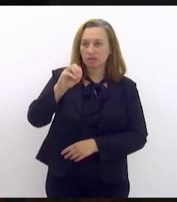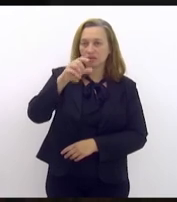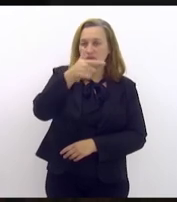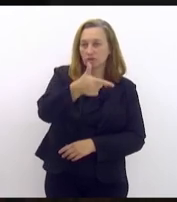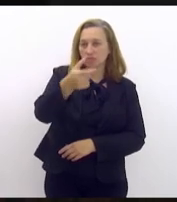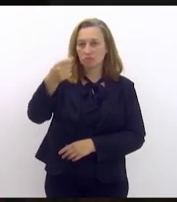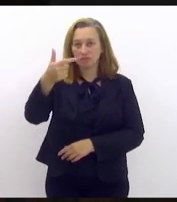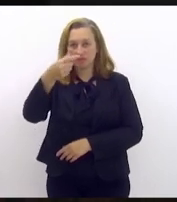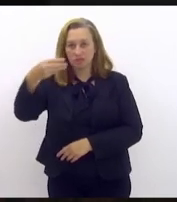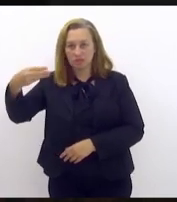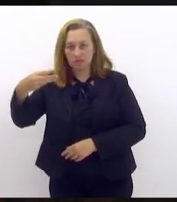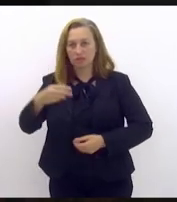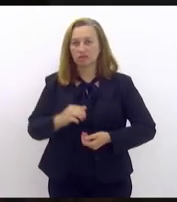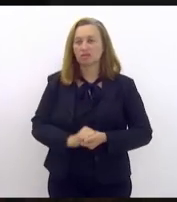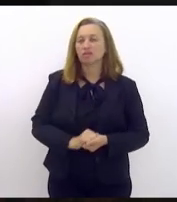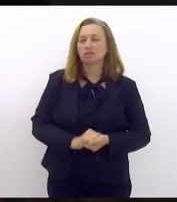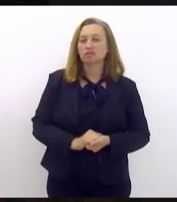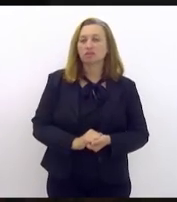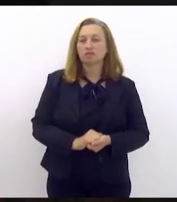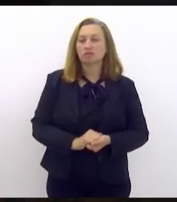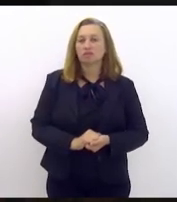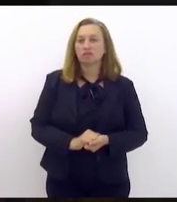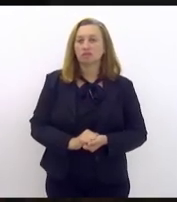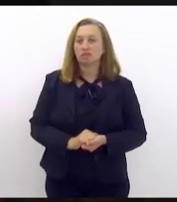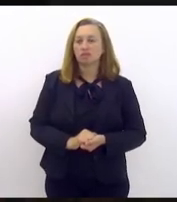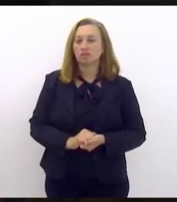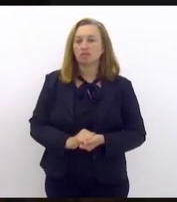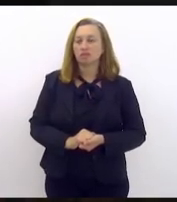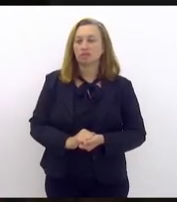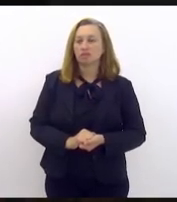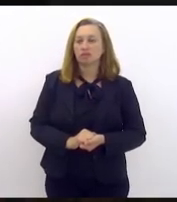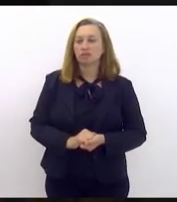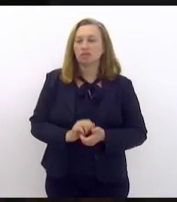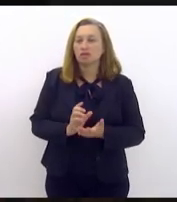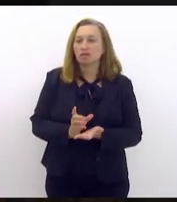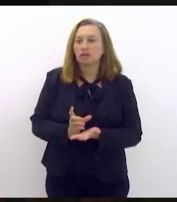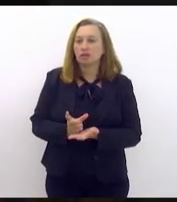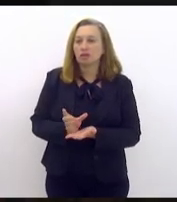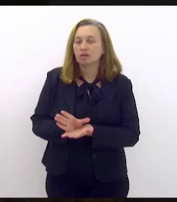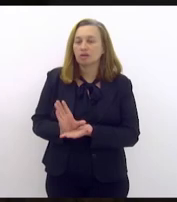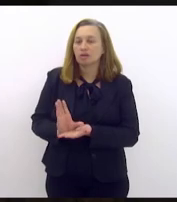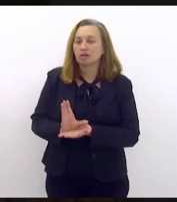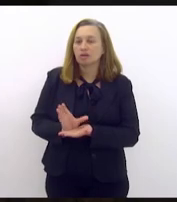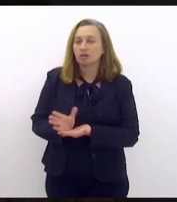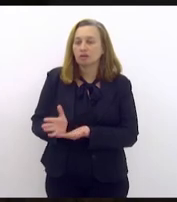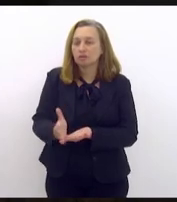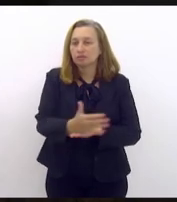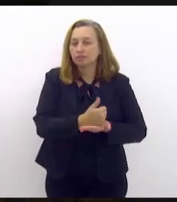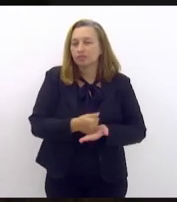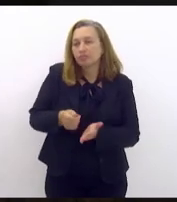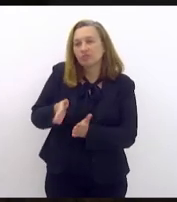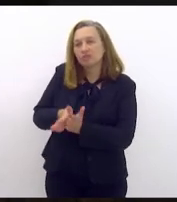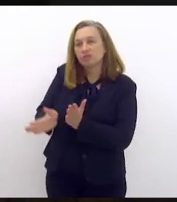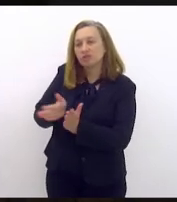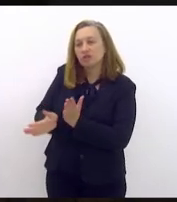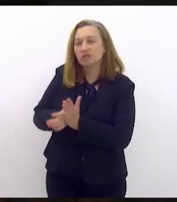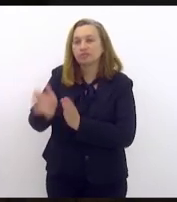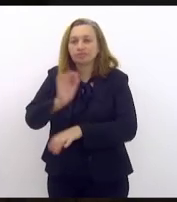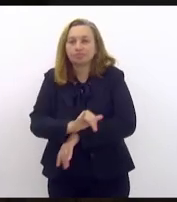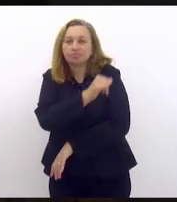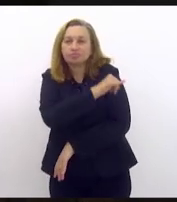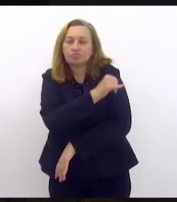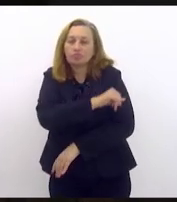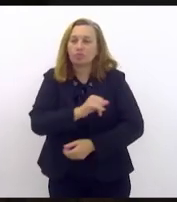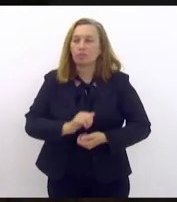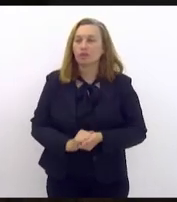30/2023, que estima a receita e fixa a despesa do Estado do Rio de Janeiro para o